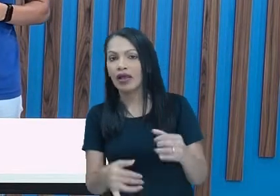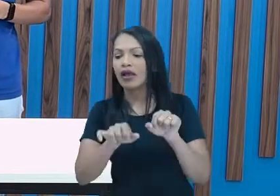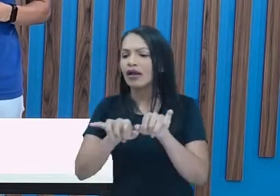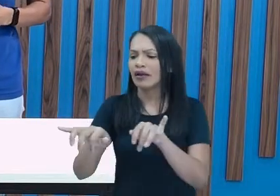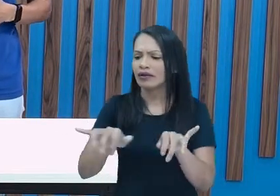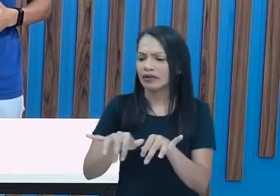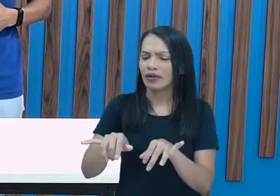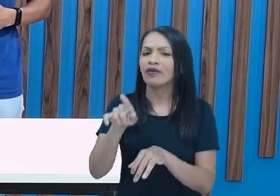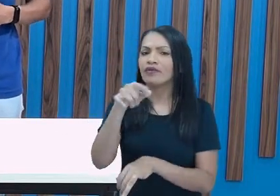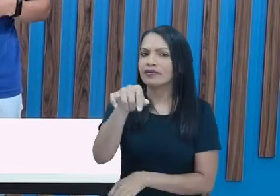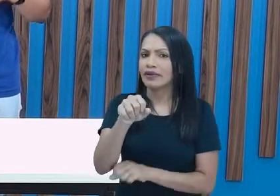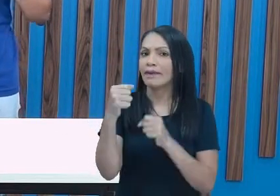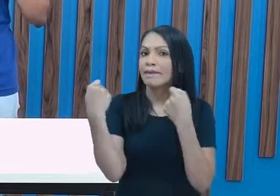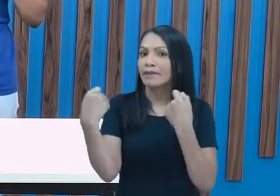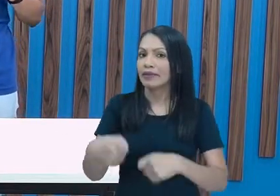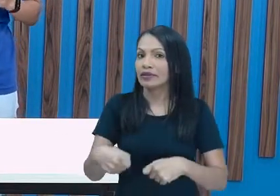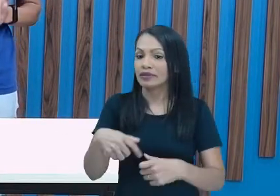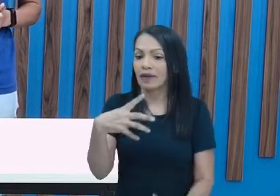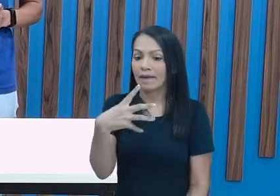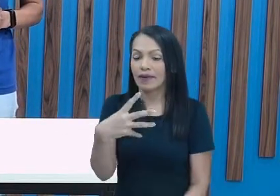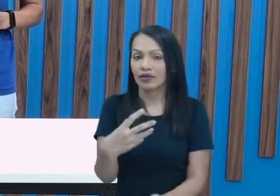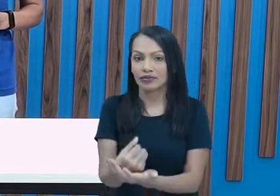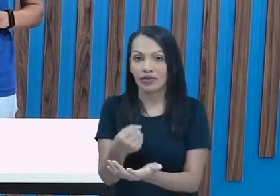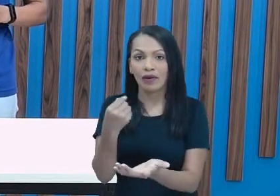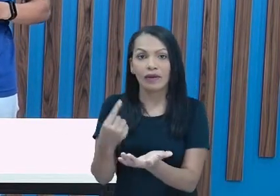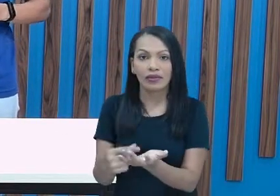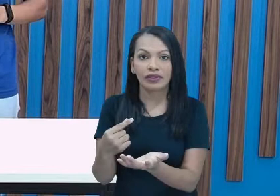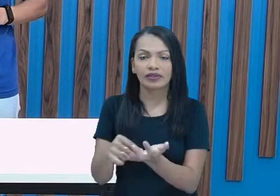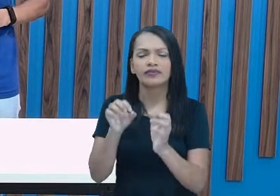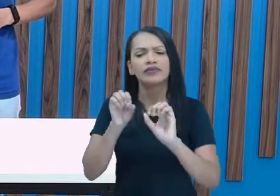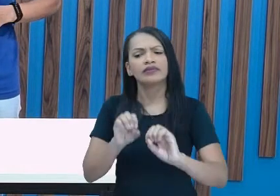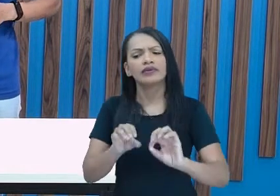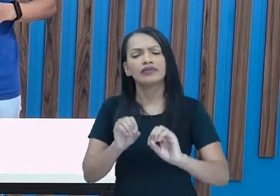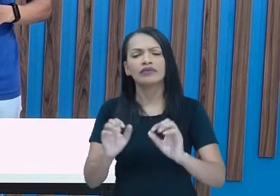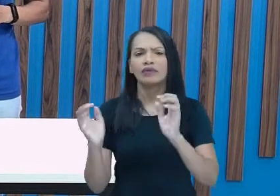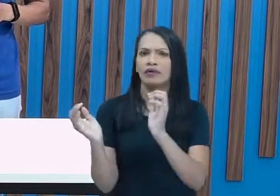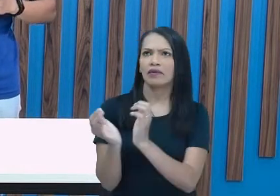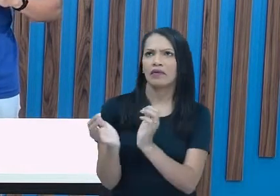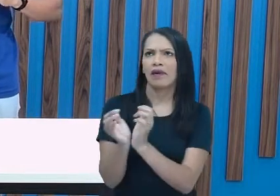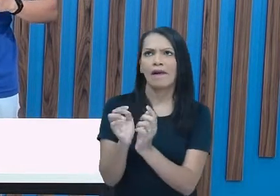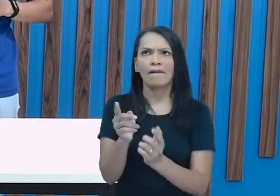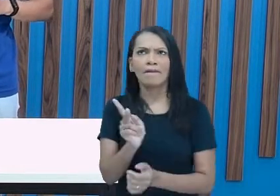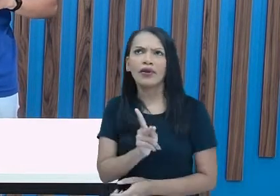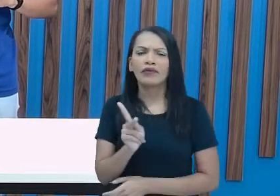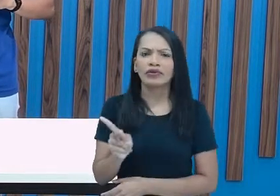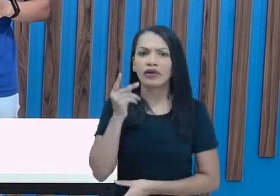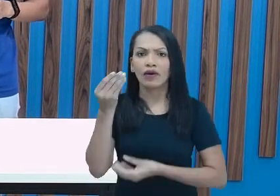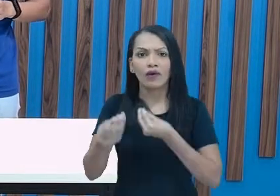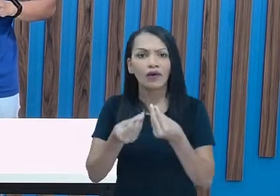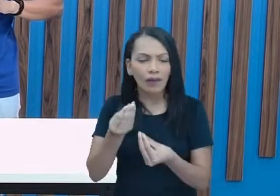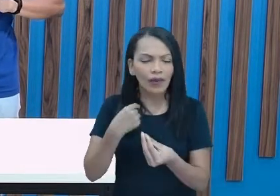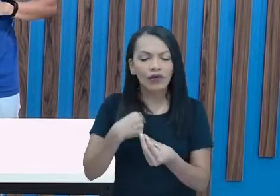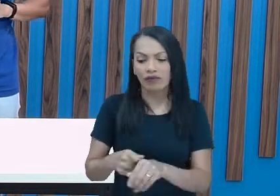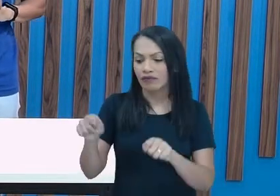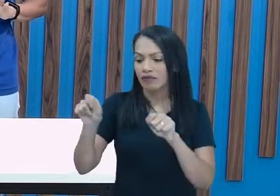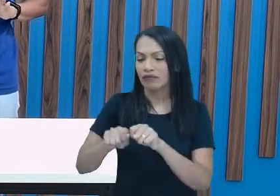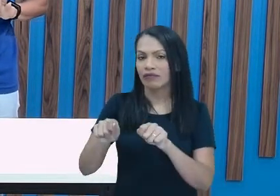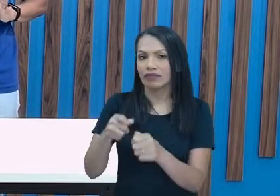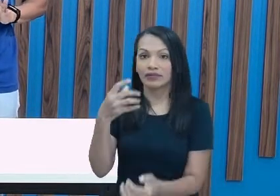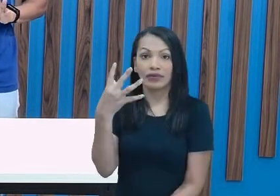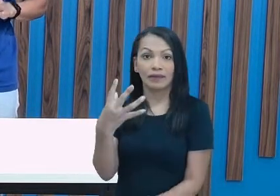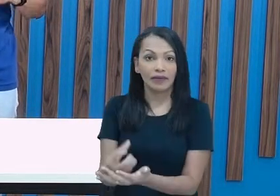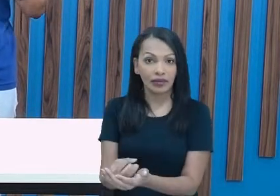o aplicativo. E aí você deve estar se perguntando, mas professora Josiane, como é que eu faço para baixar